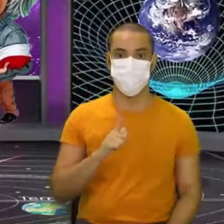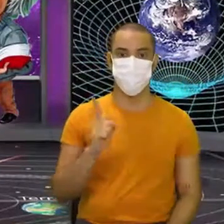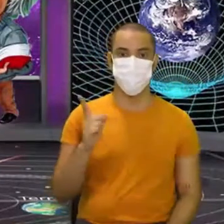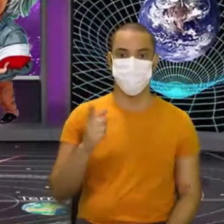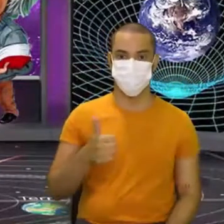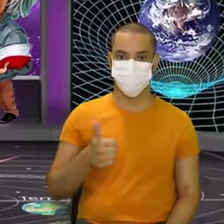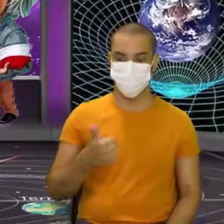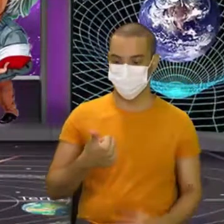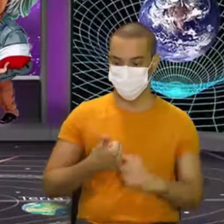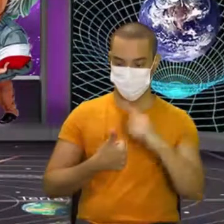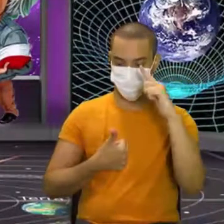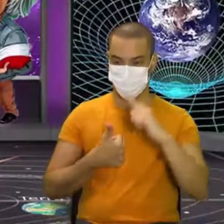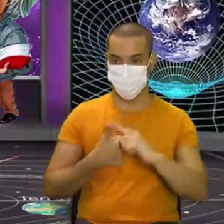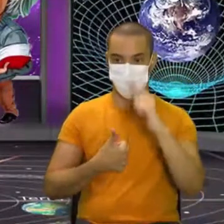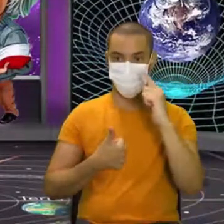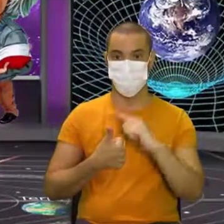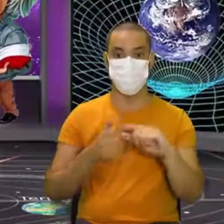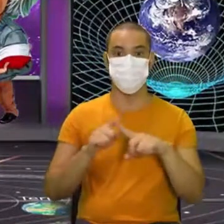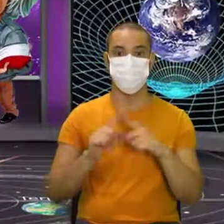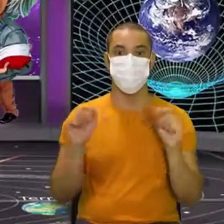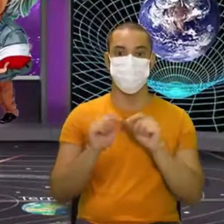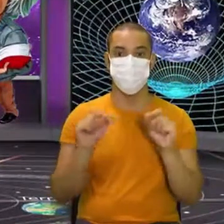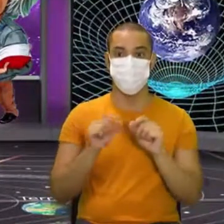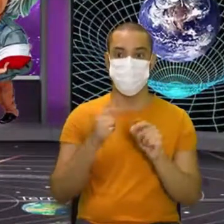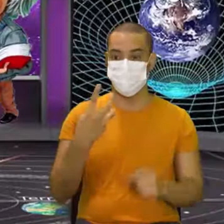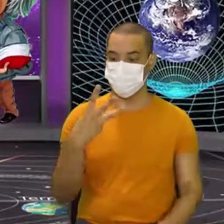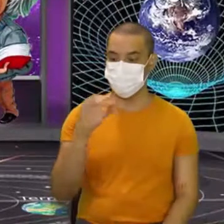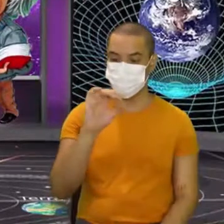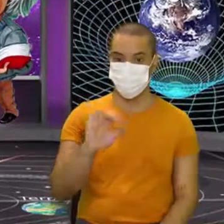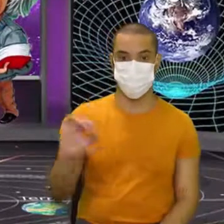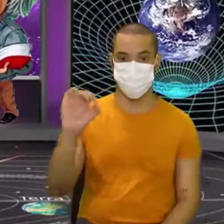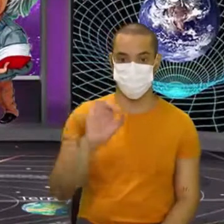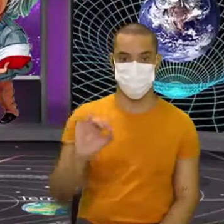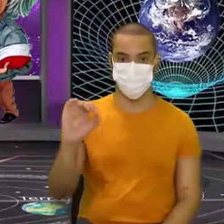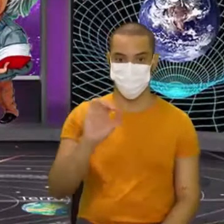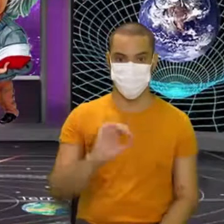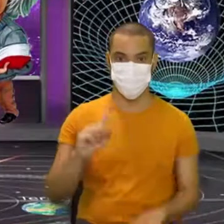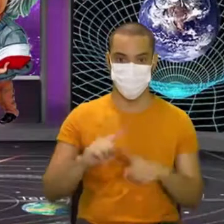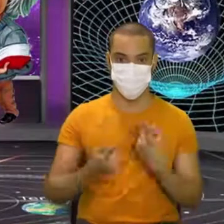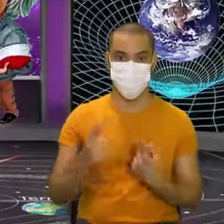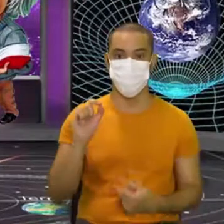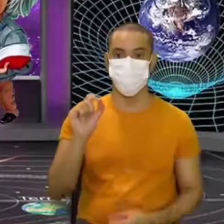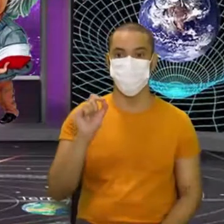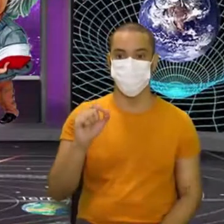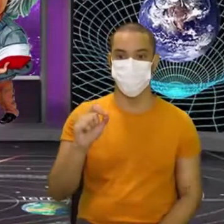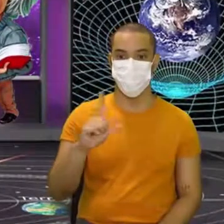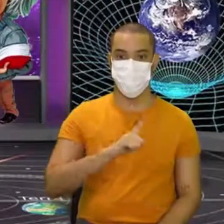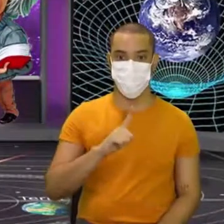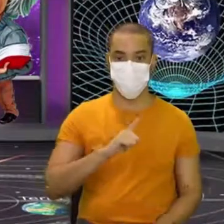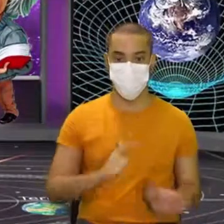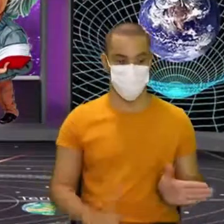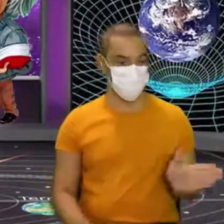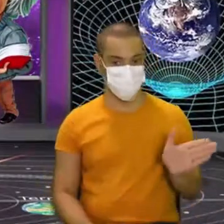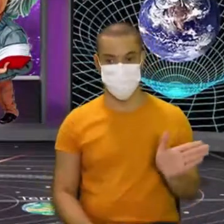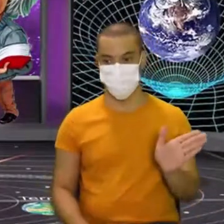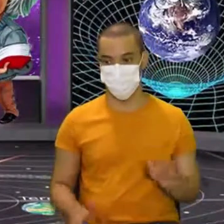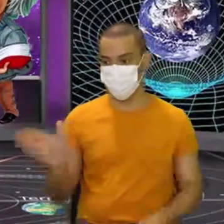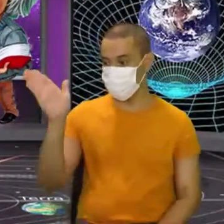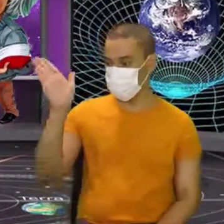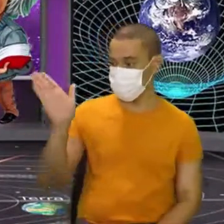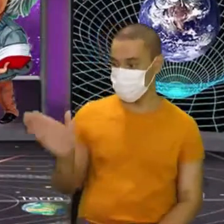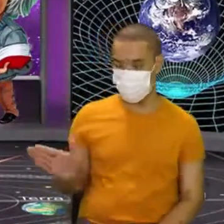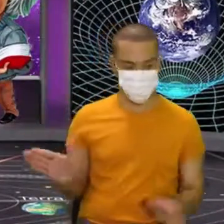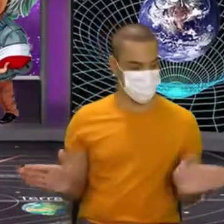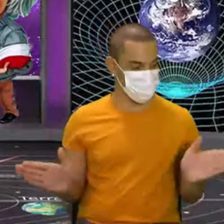só que a velocidade da carga eles estão fazendo um ângulo de 30 graus só que eles estão nesse plano aqui ó nesse então opção